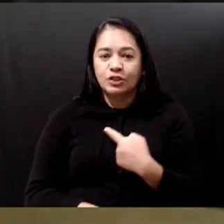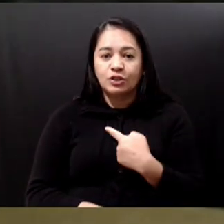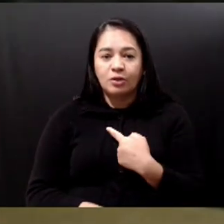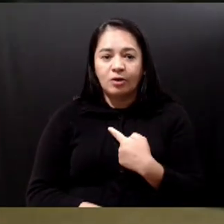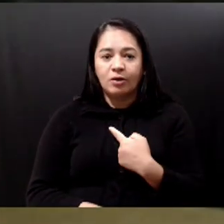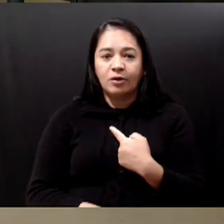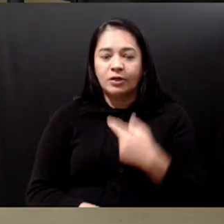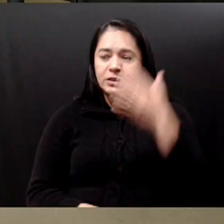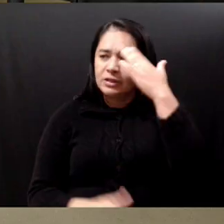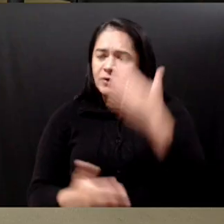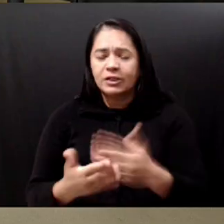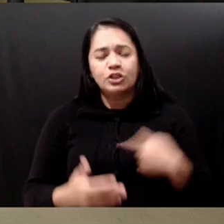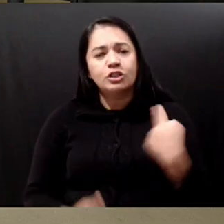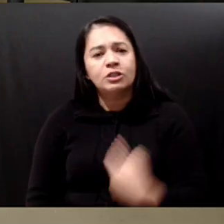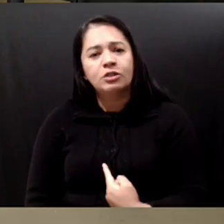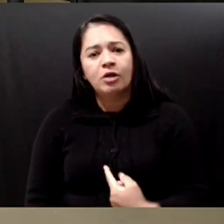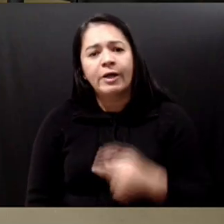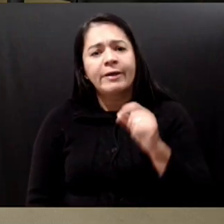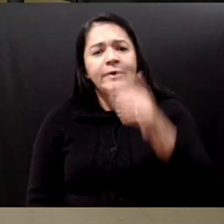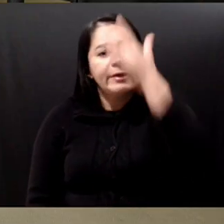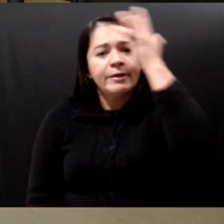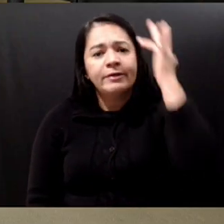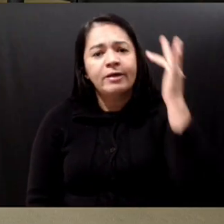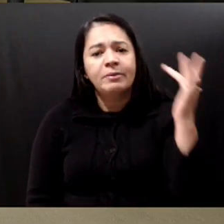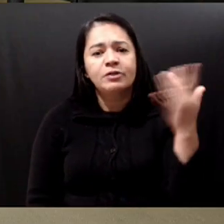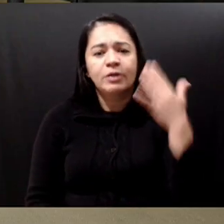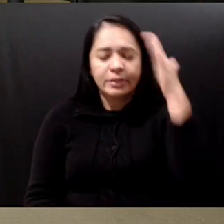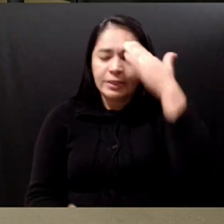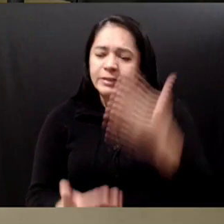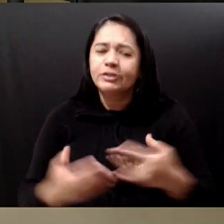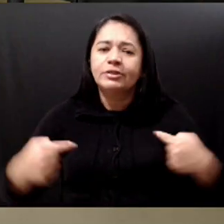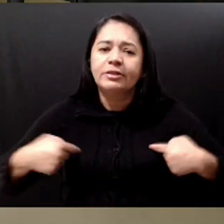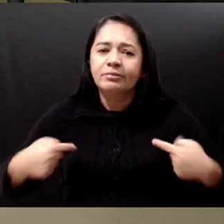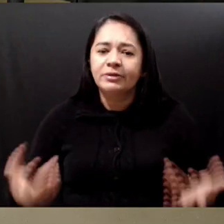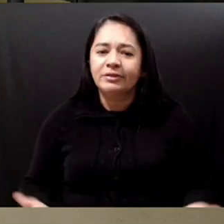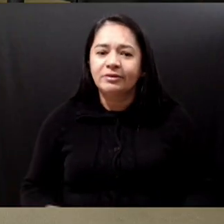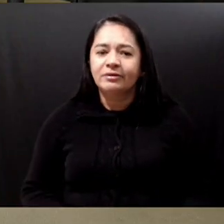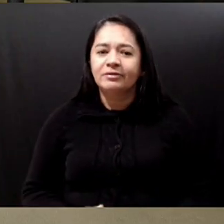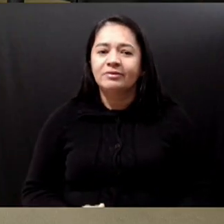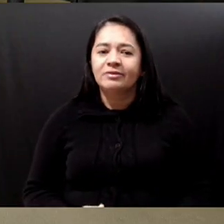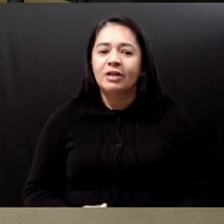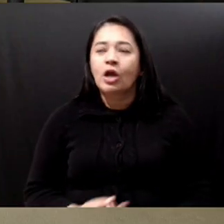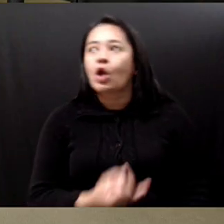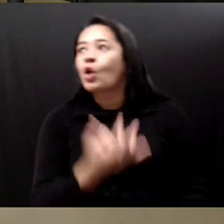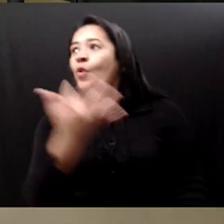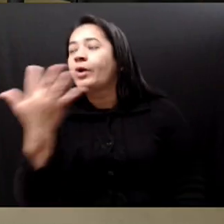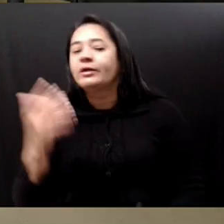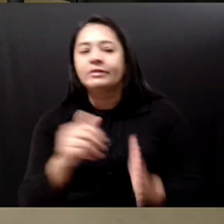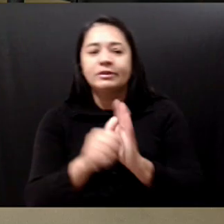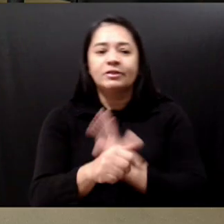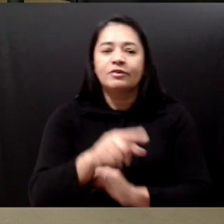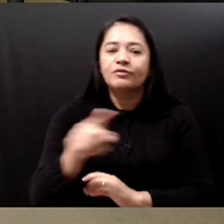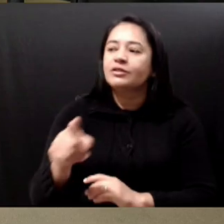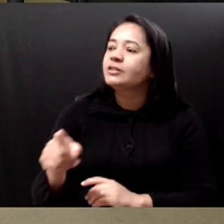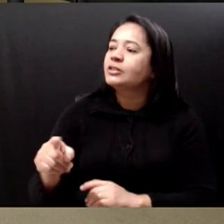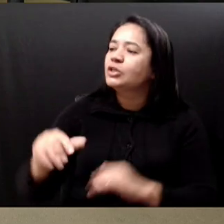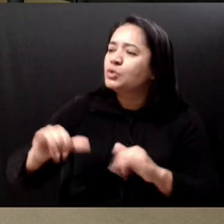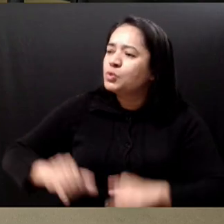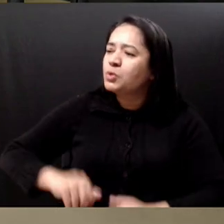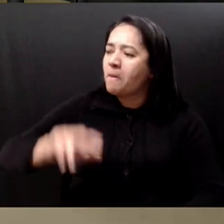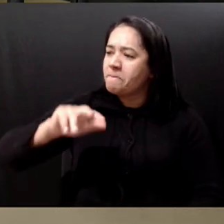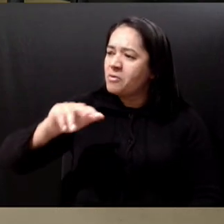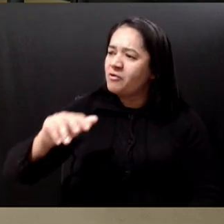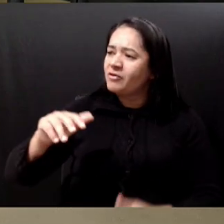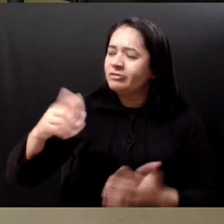Ninguém é que vai. vai acreditar na gente? Fala para essa galera que está assistindo. Quantas vezes você já apanhou, você já caiu, você já levantou? E quantas vezes